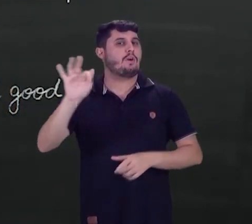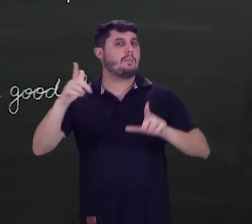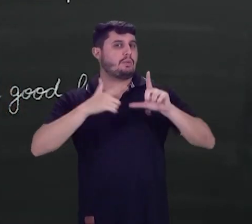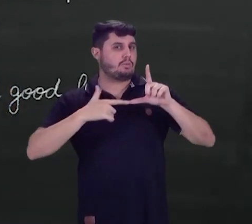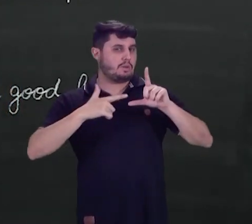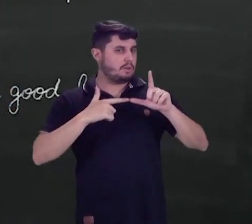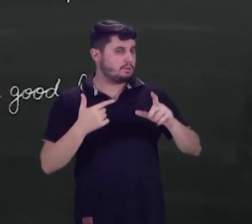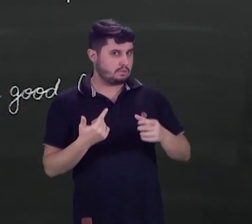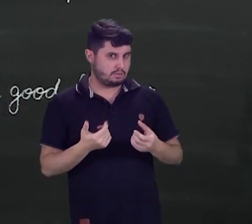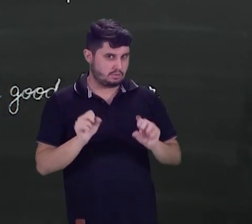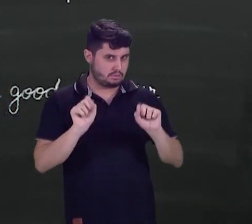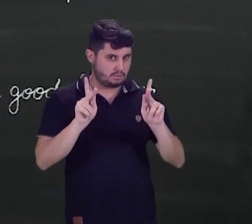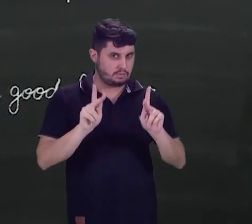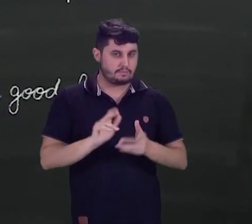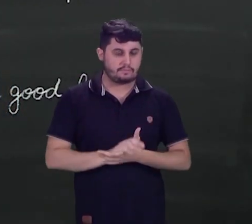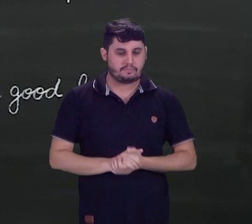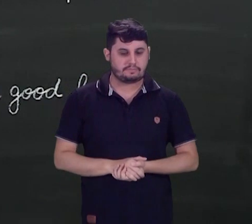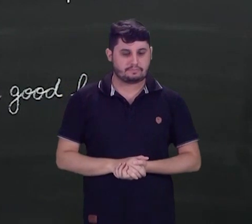Vamos lá.